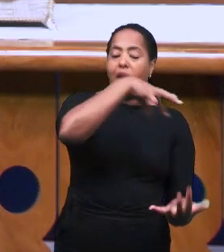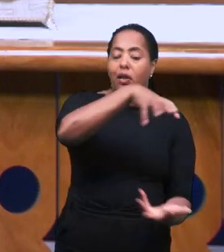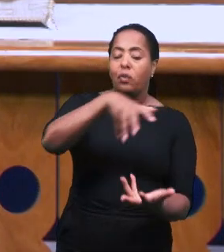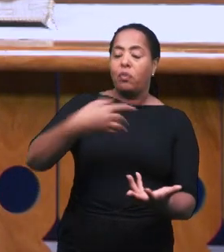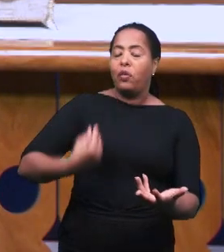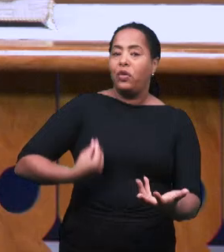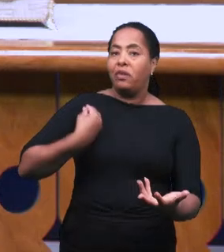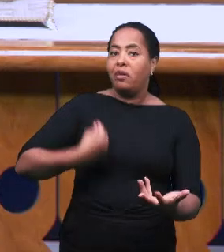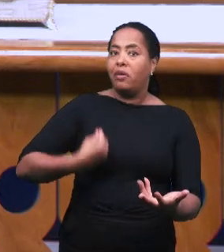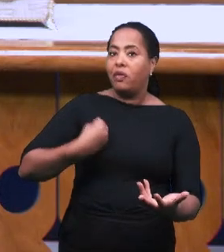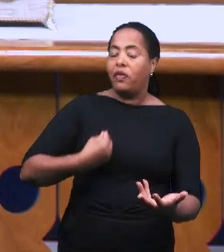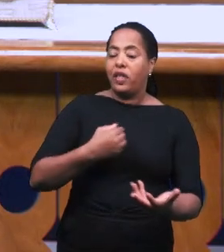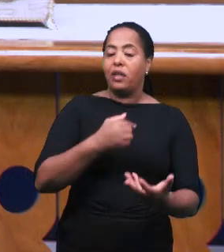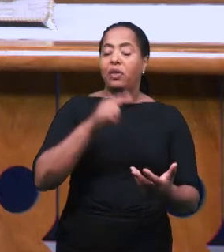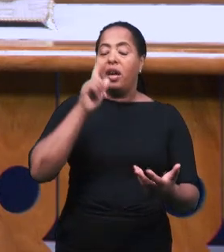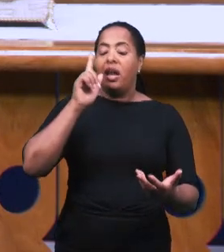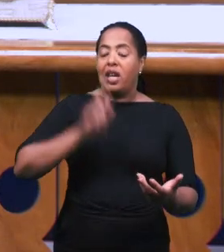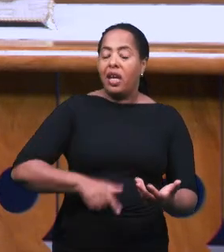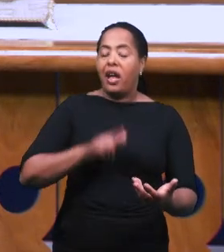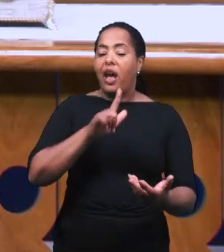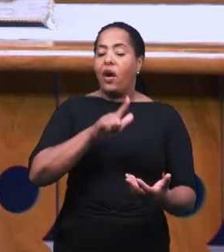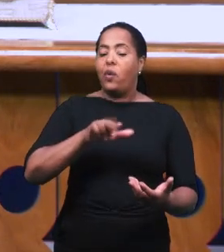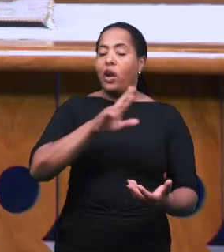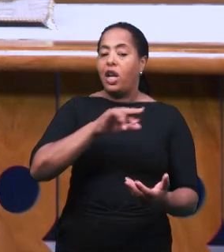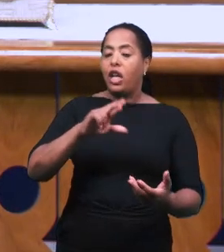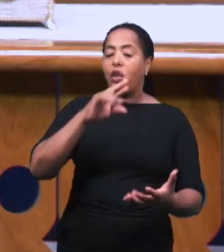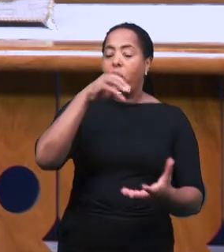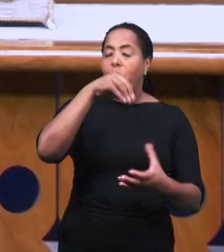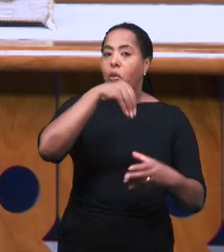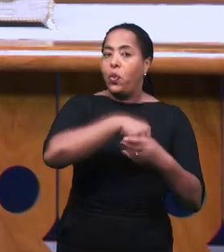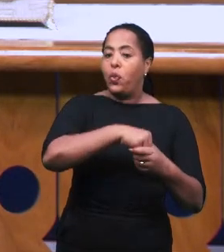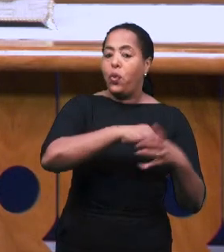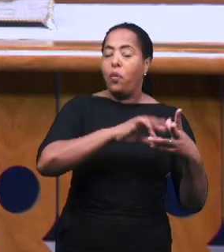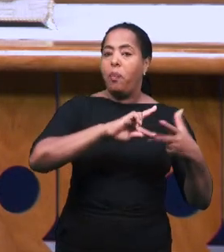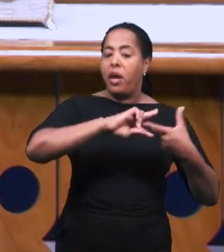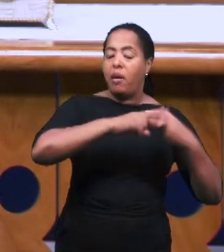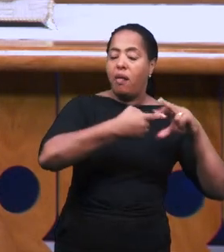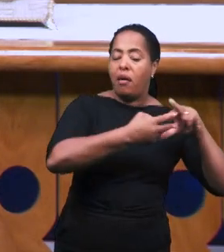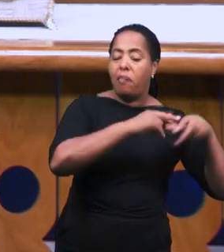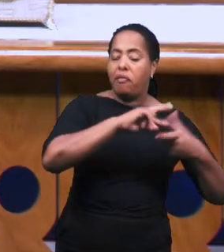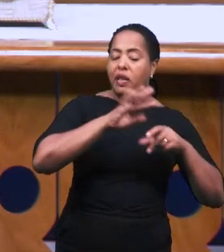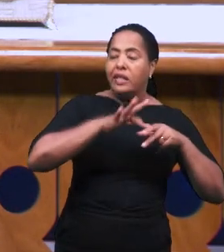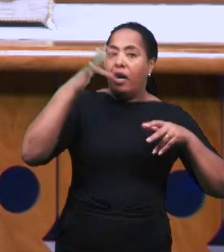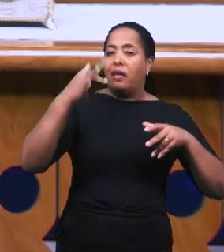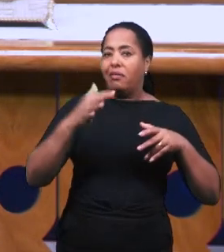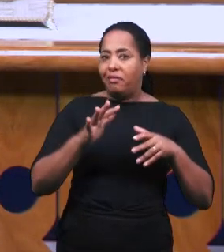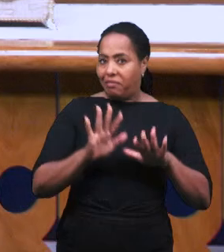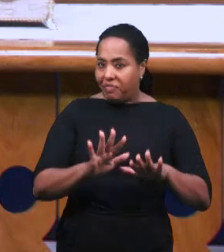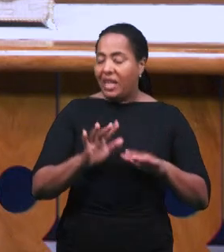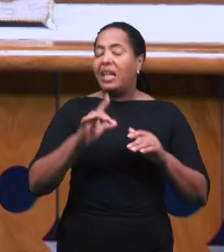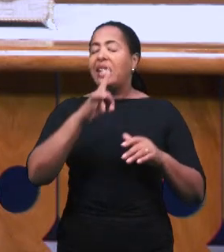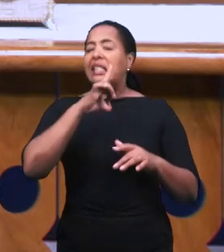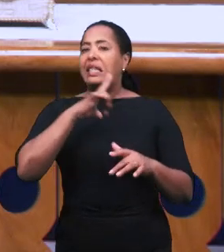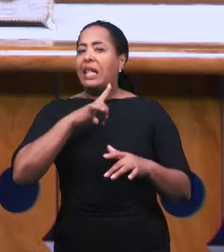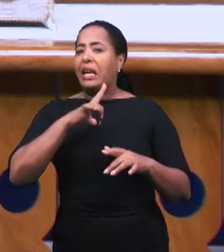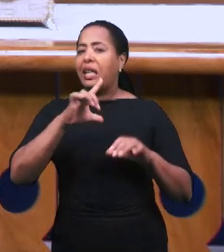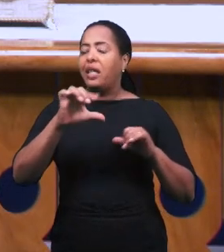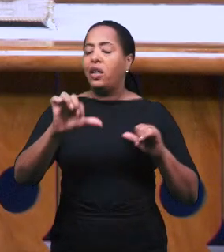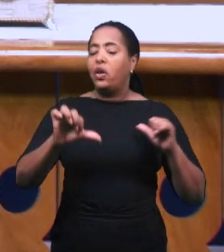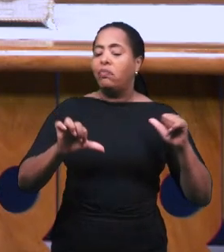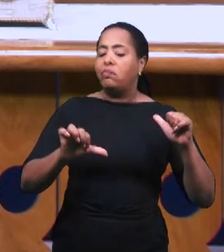igreja, é o lírio entre os espinhos, tá certo? Então, há uma troca